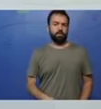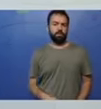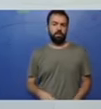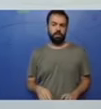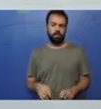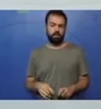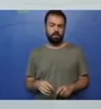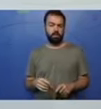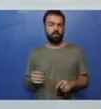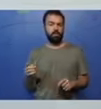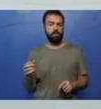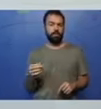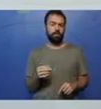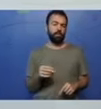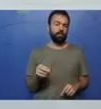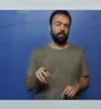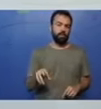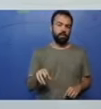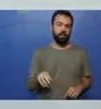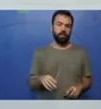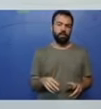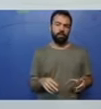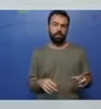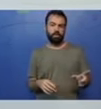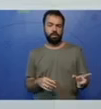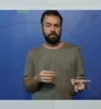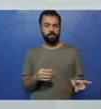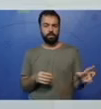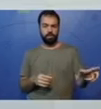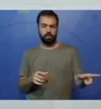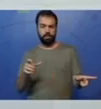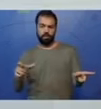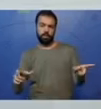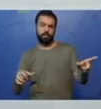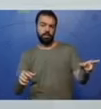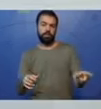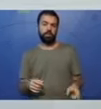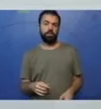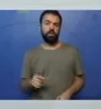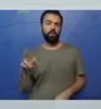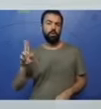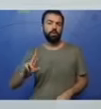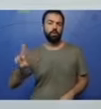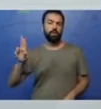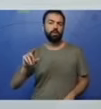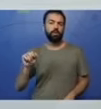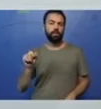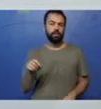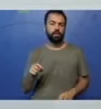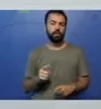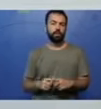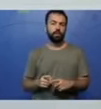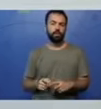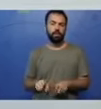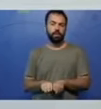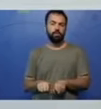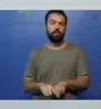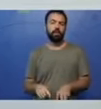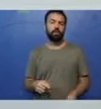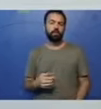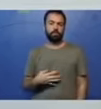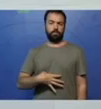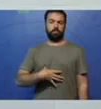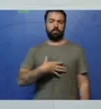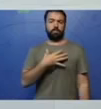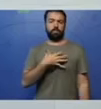várias enzimas digestivas semelhantes. Sistema respiratório, ambos têm pulmão, têm alvéolos pulmonares,